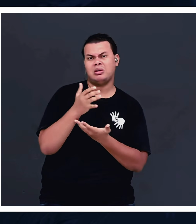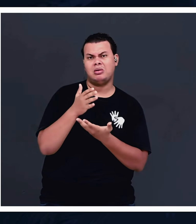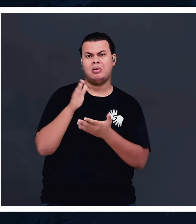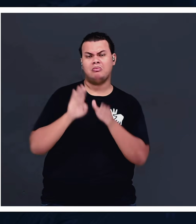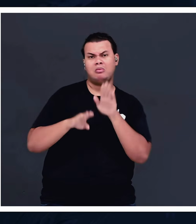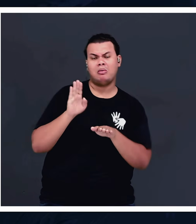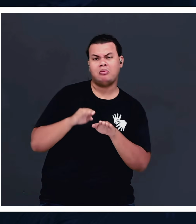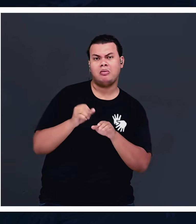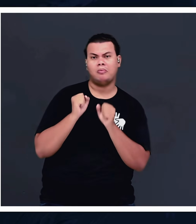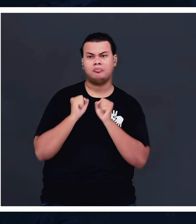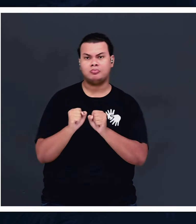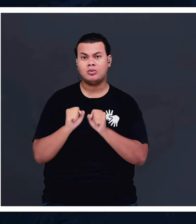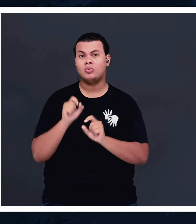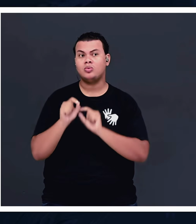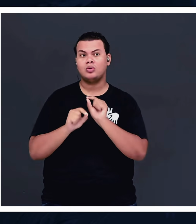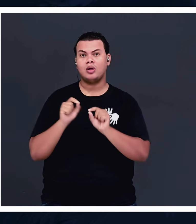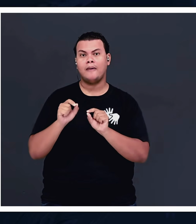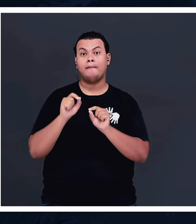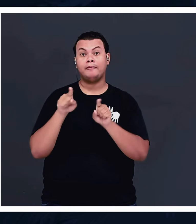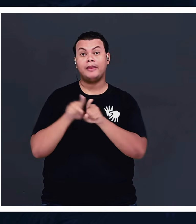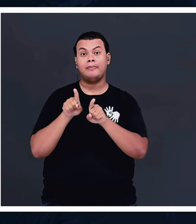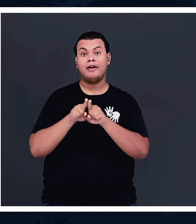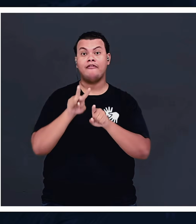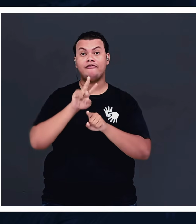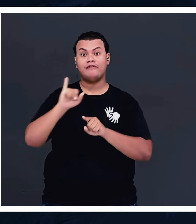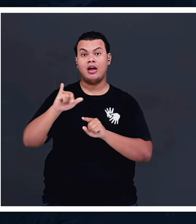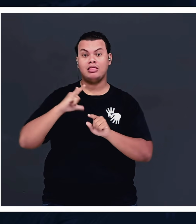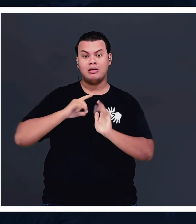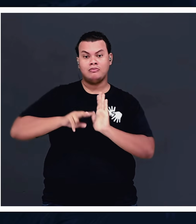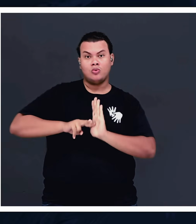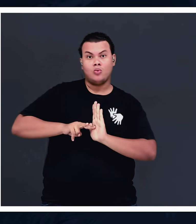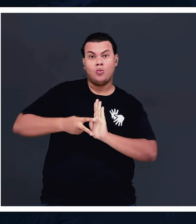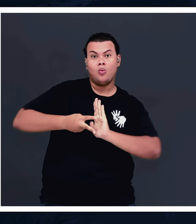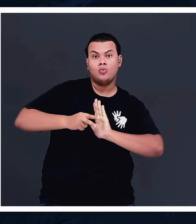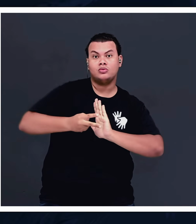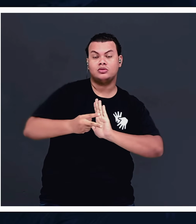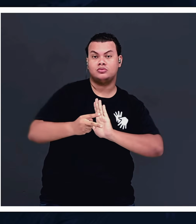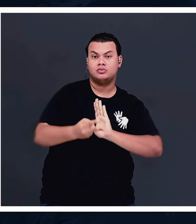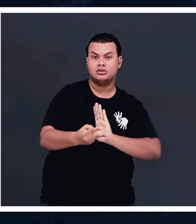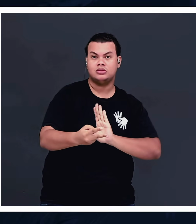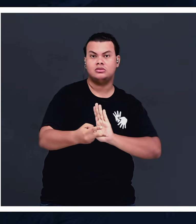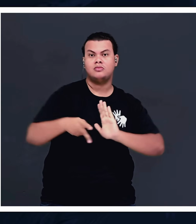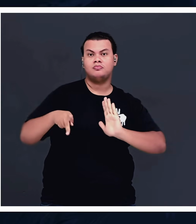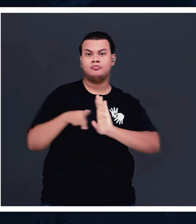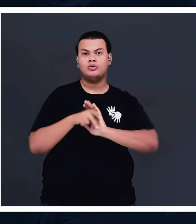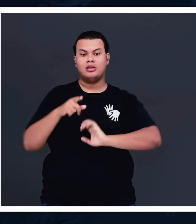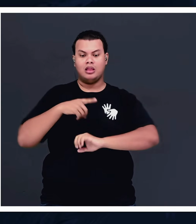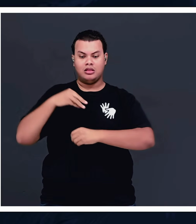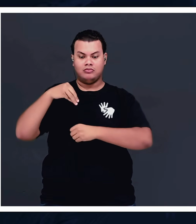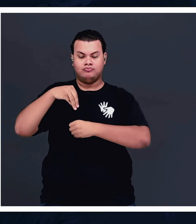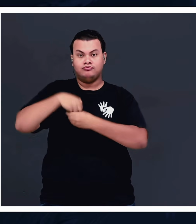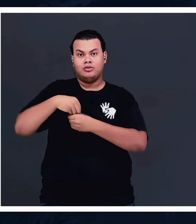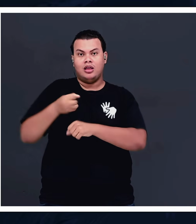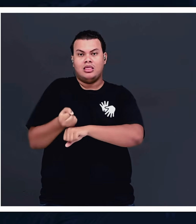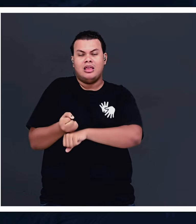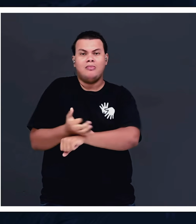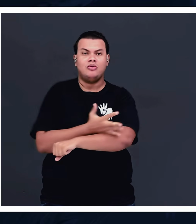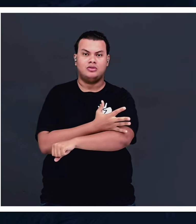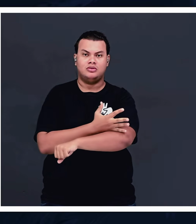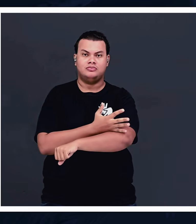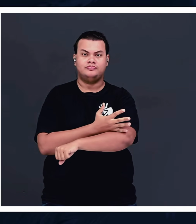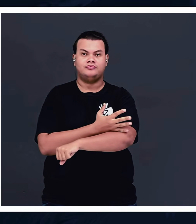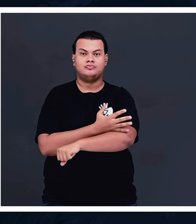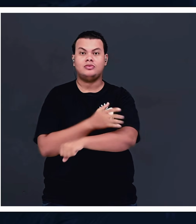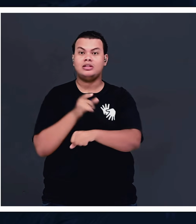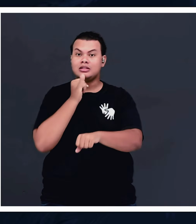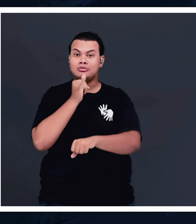menos intensidade, isso irá repercutir, isso irá ter consequências no seu emocional. E o